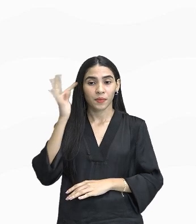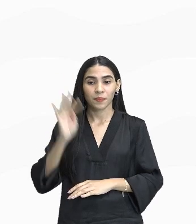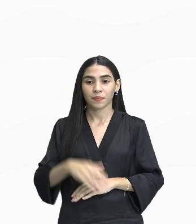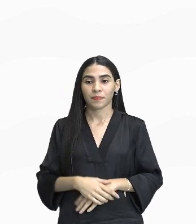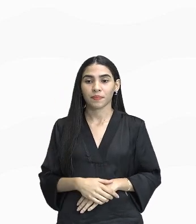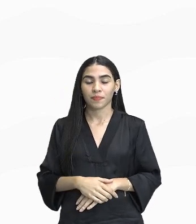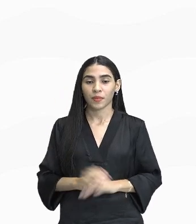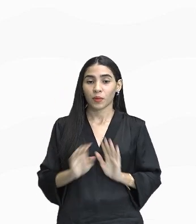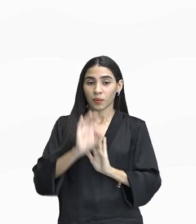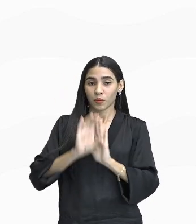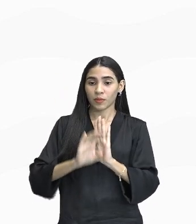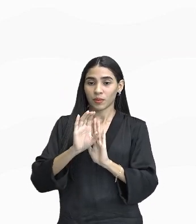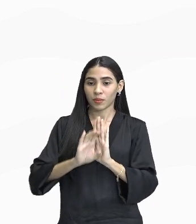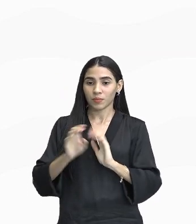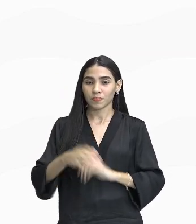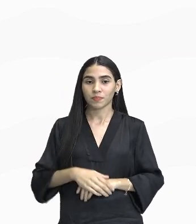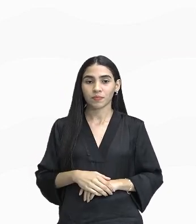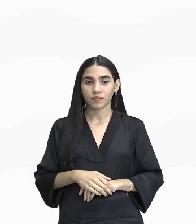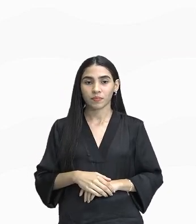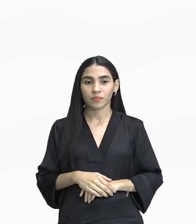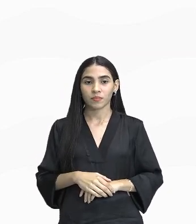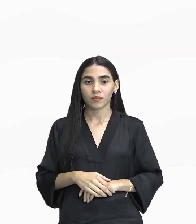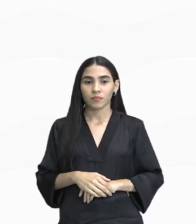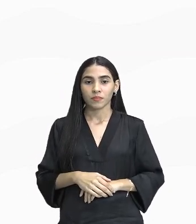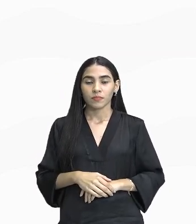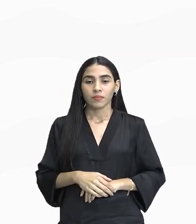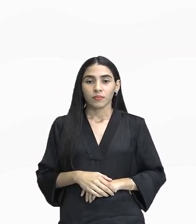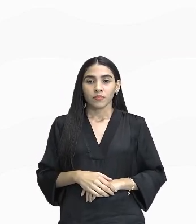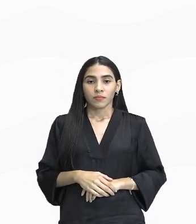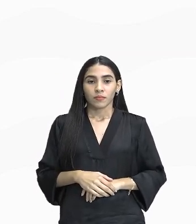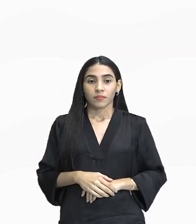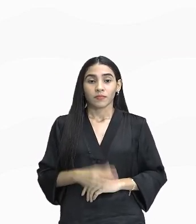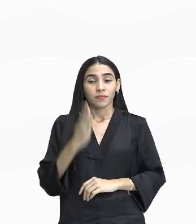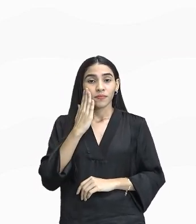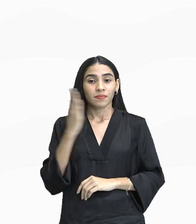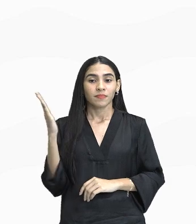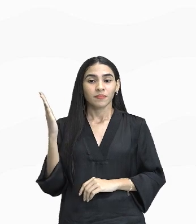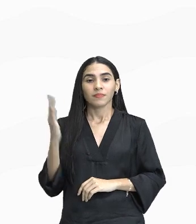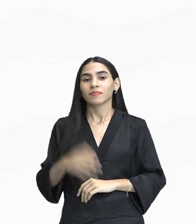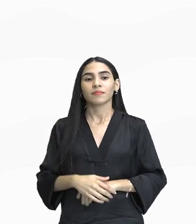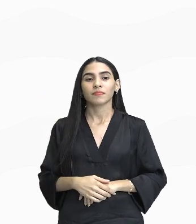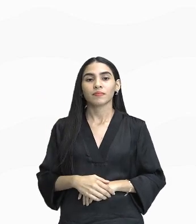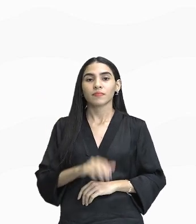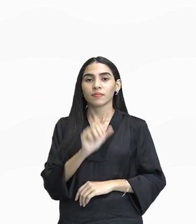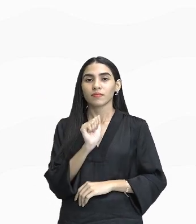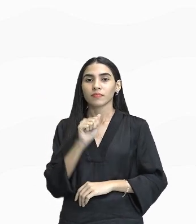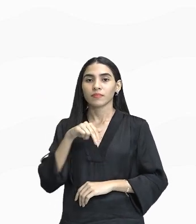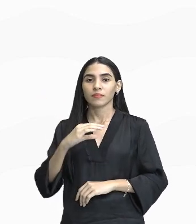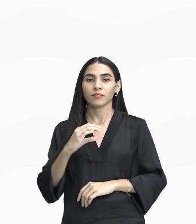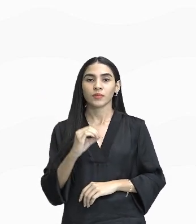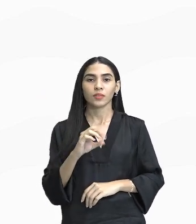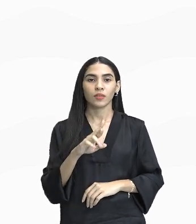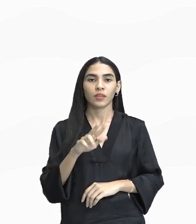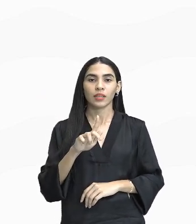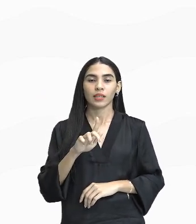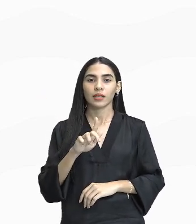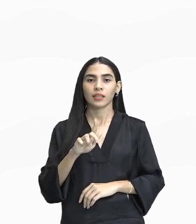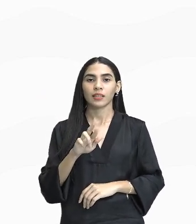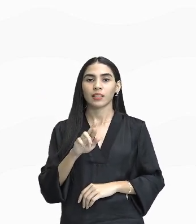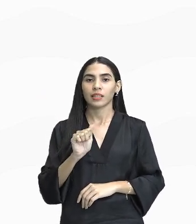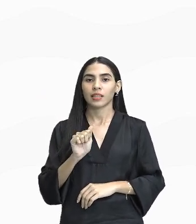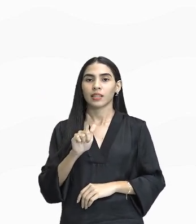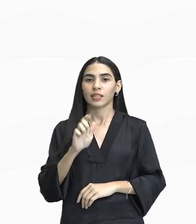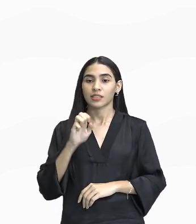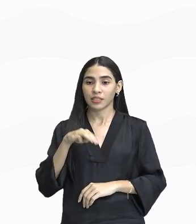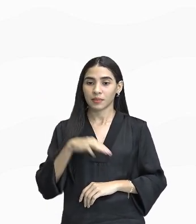teorização conceitual para Serge Moscovici. Vamos lá? Vamos Olha aí, lá, professor. então. Ancoragem. Fala aí pra gente o que é